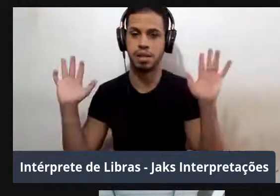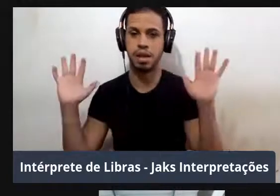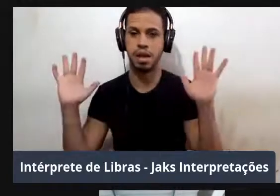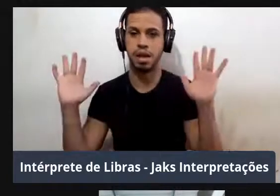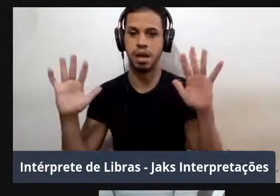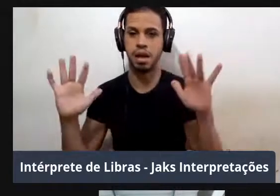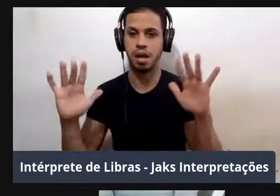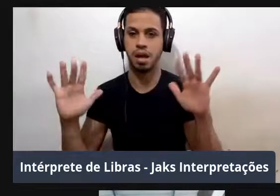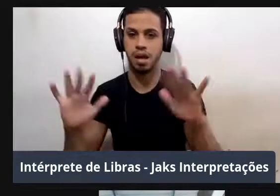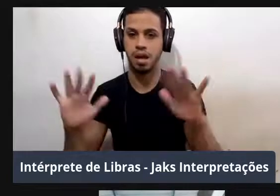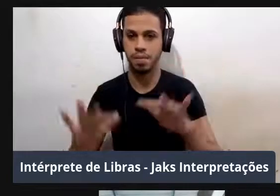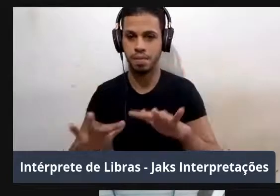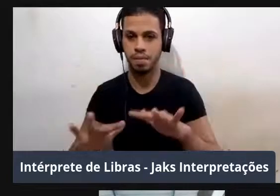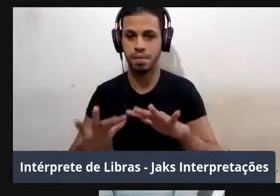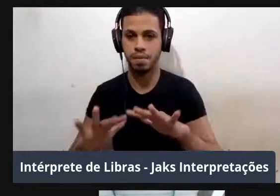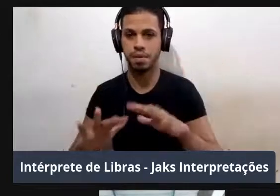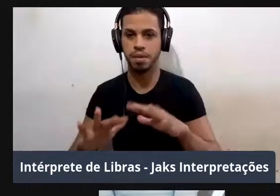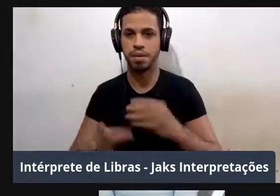umas três salas,